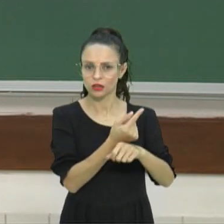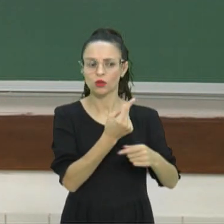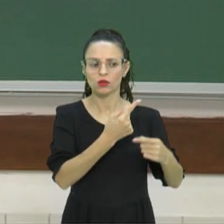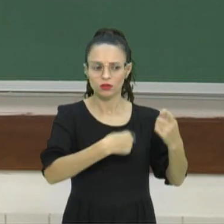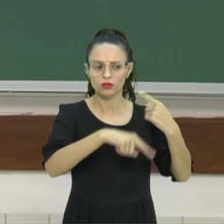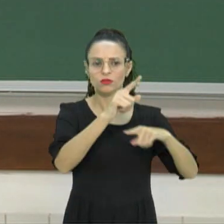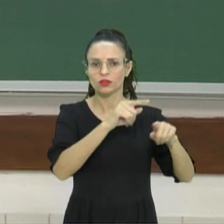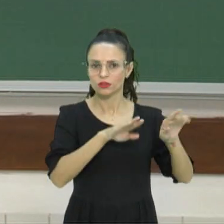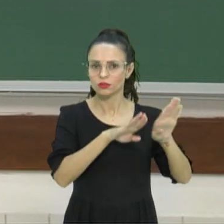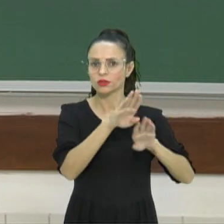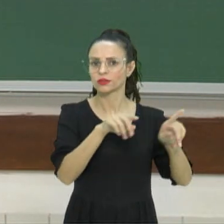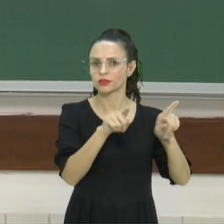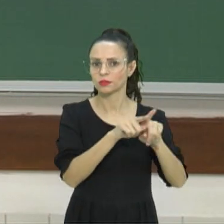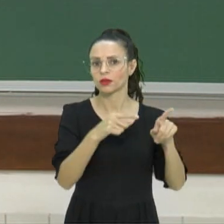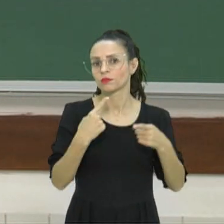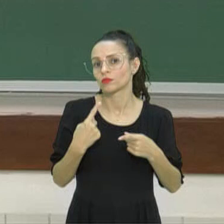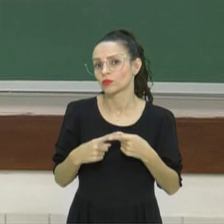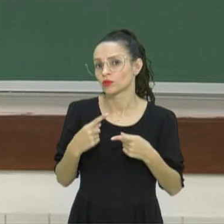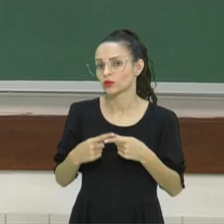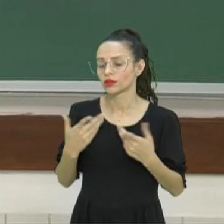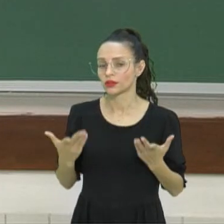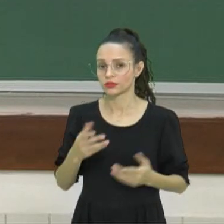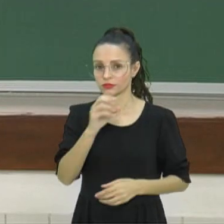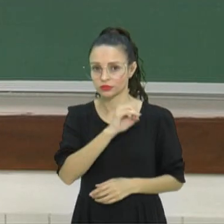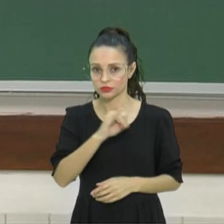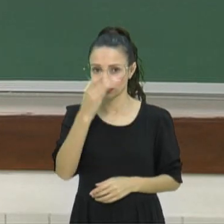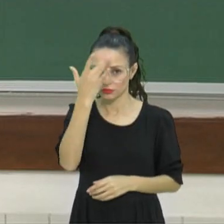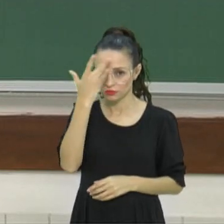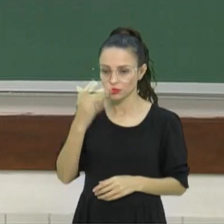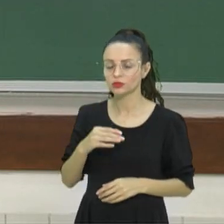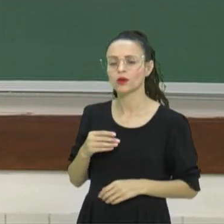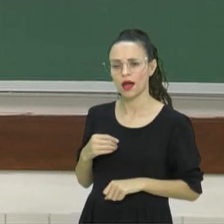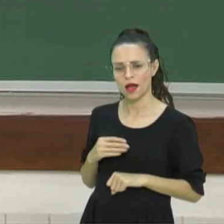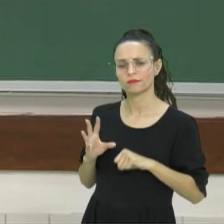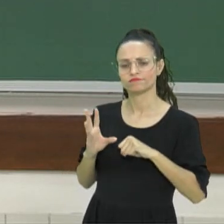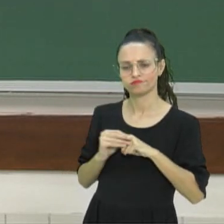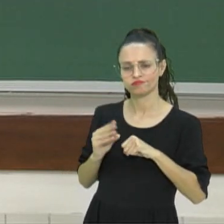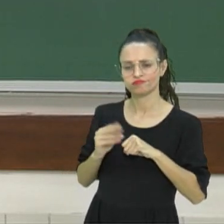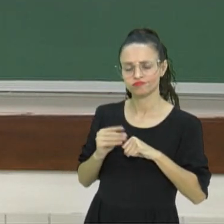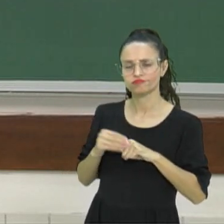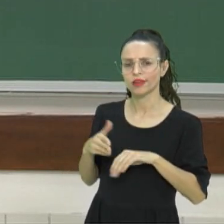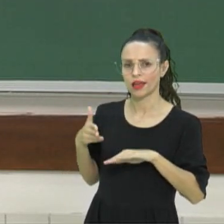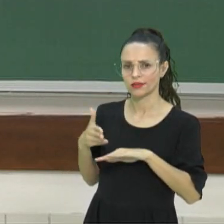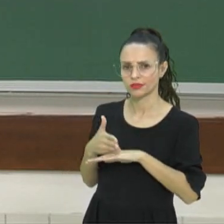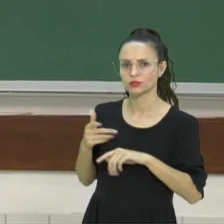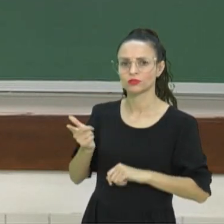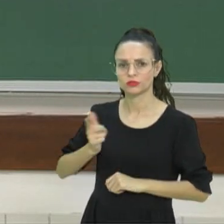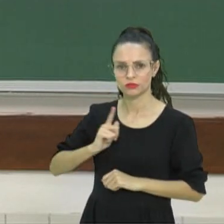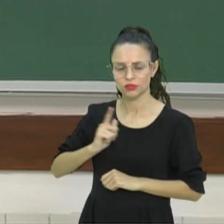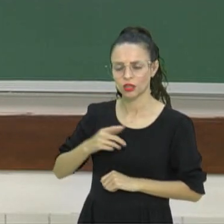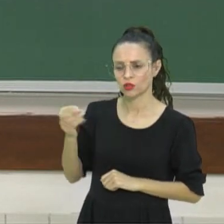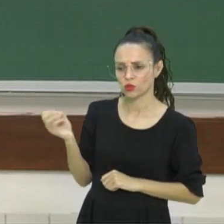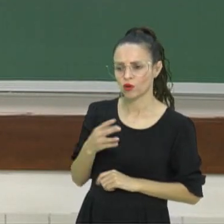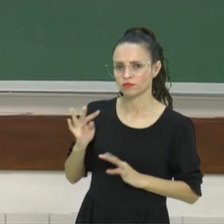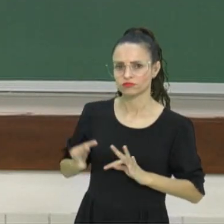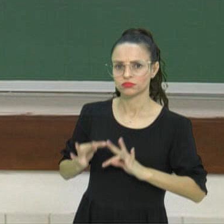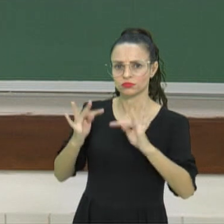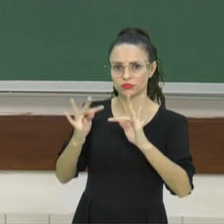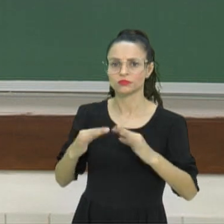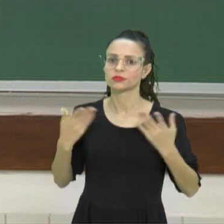também. Porque a partir do momento que a pessoa tem esse acesso ao conhecimento, tem acesso a essas novas redes,